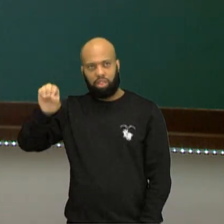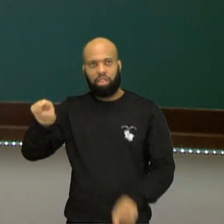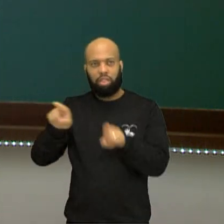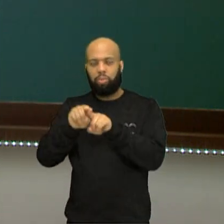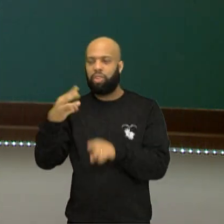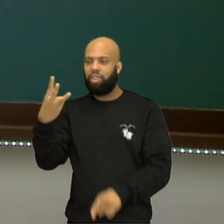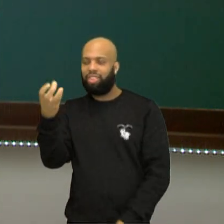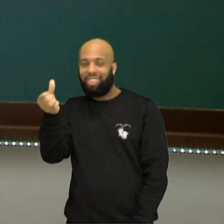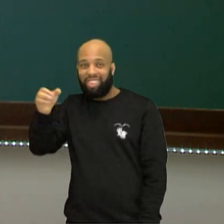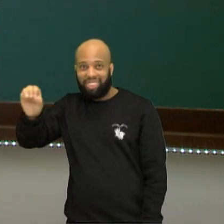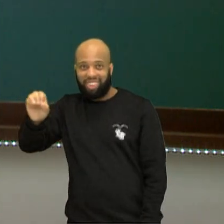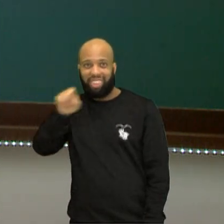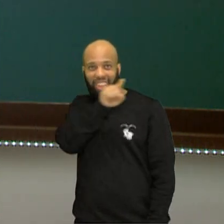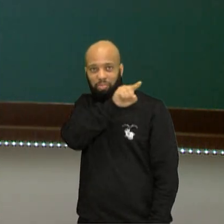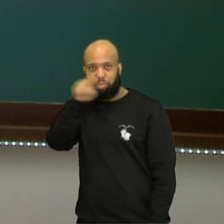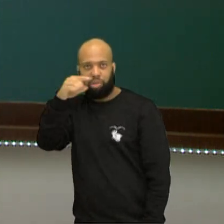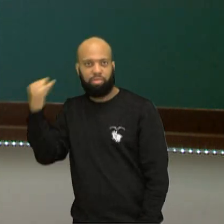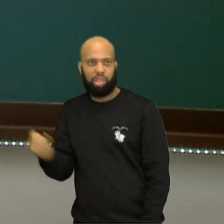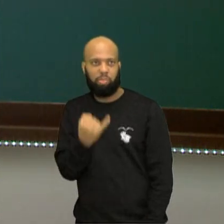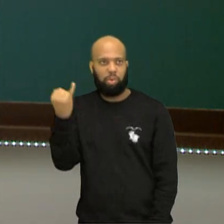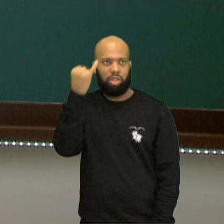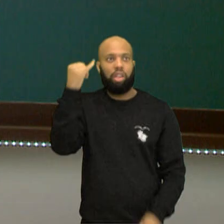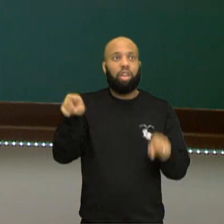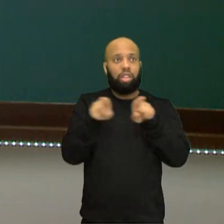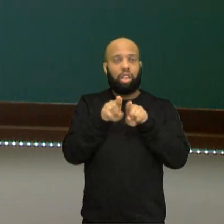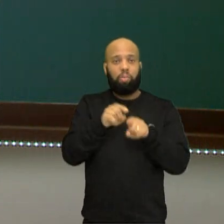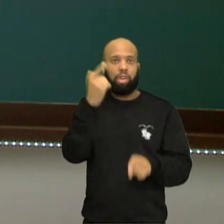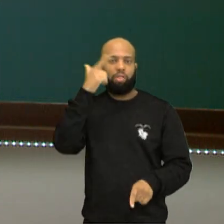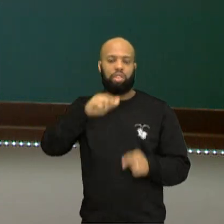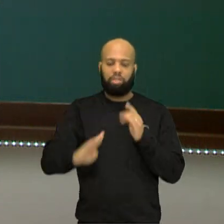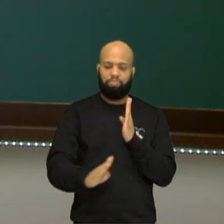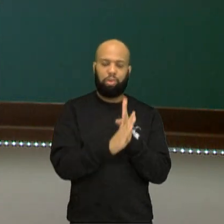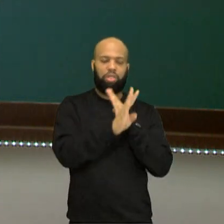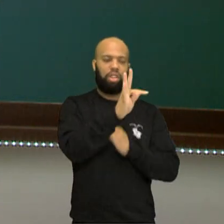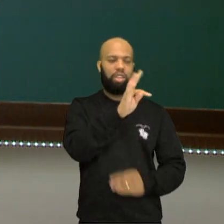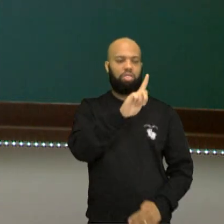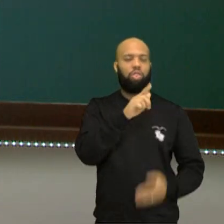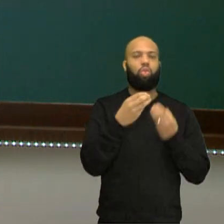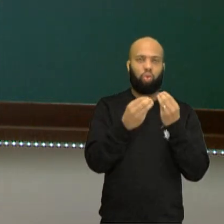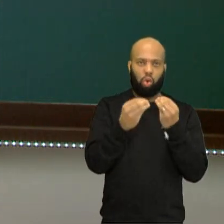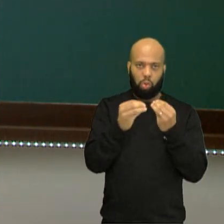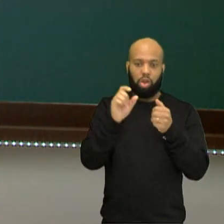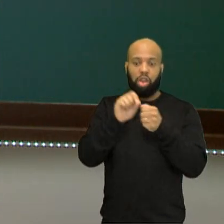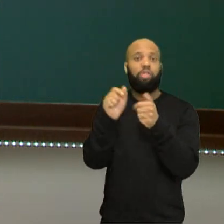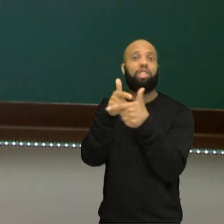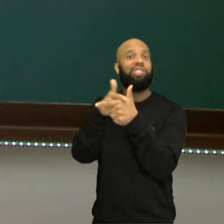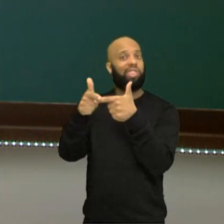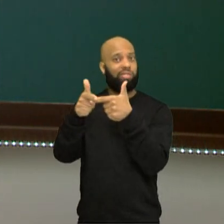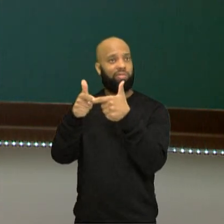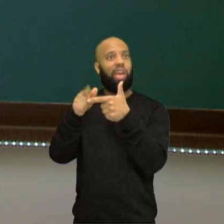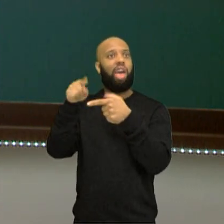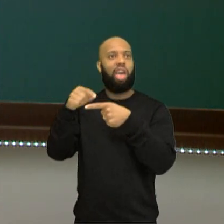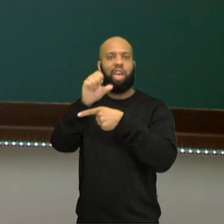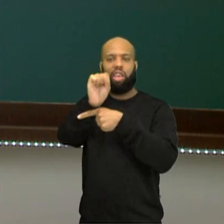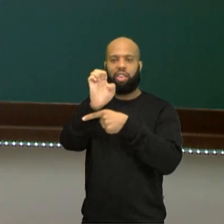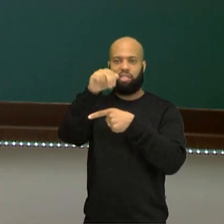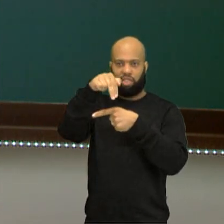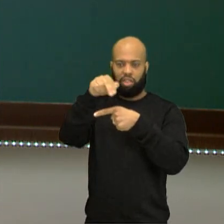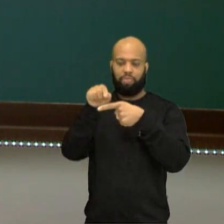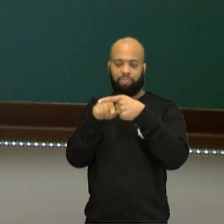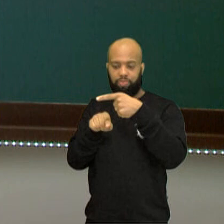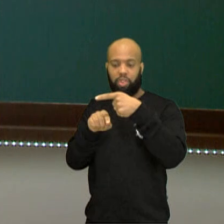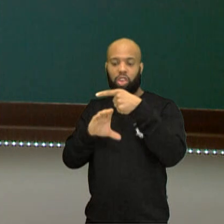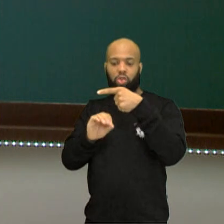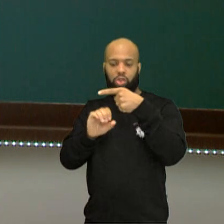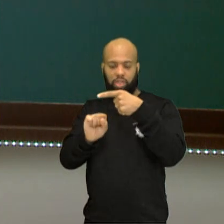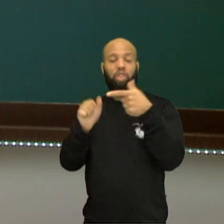ângulo efetuando a divisão do seu valor de seno pelo seu valor de cosseno. Então, aqui já uma